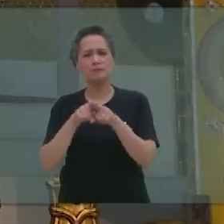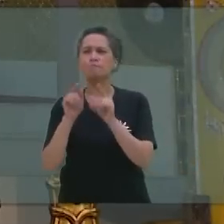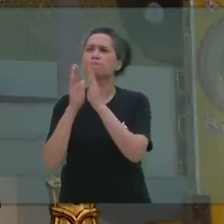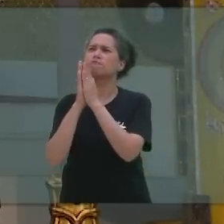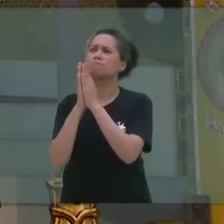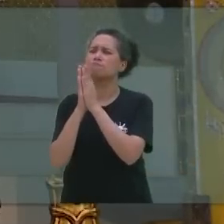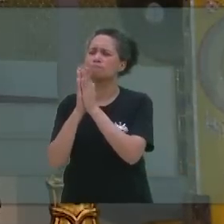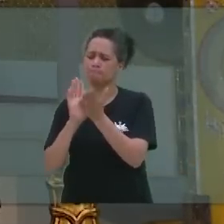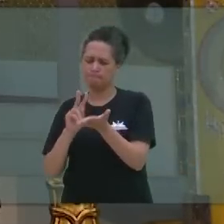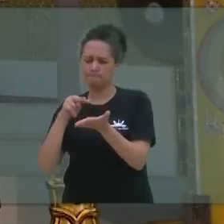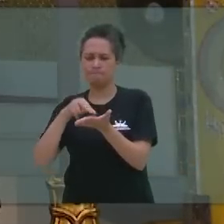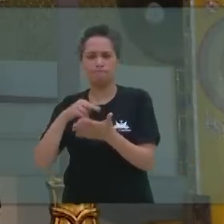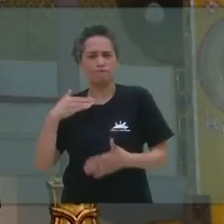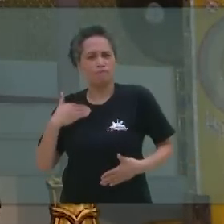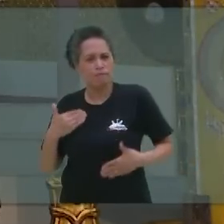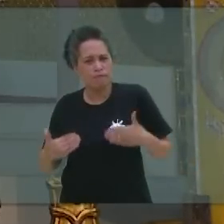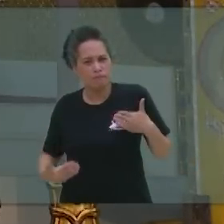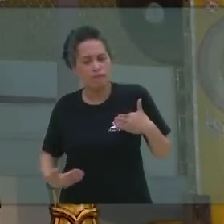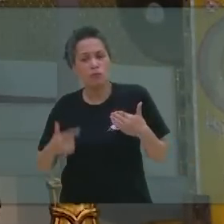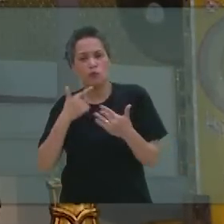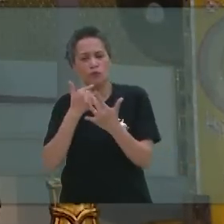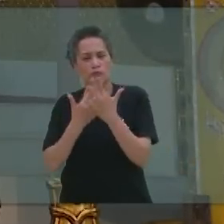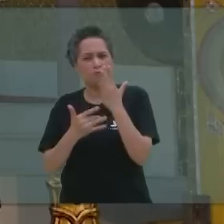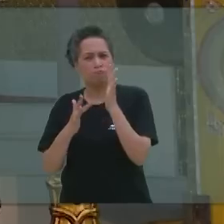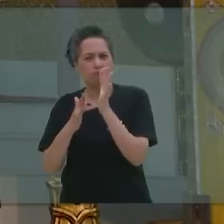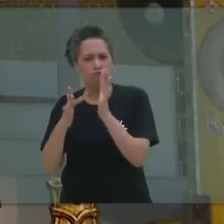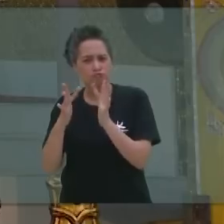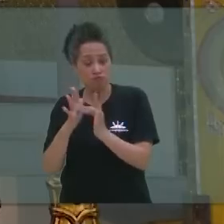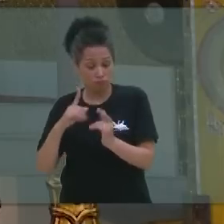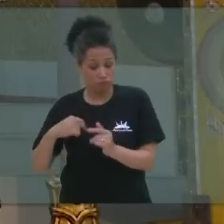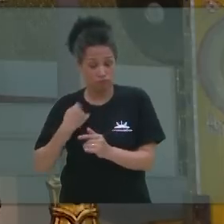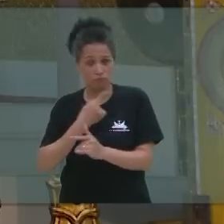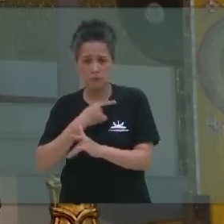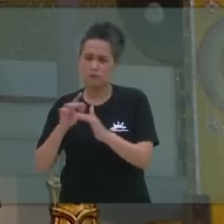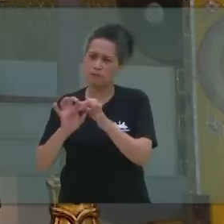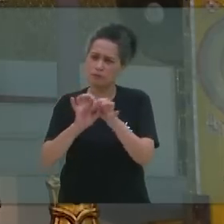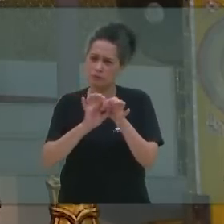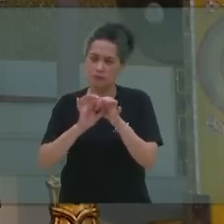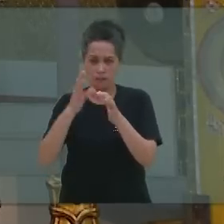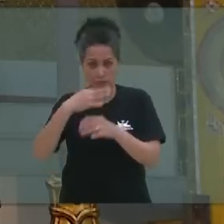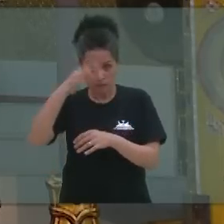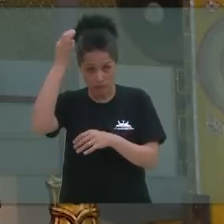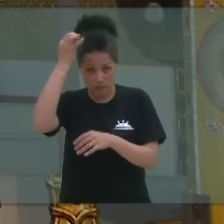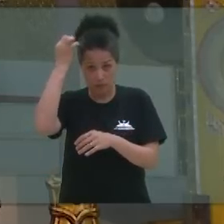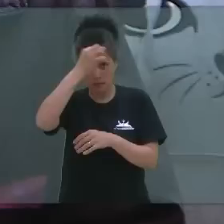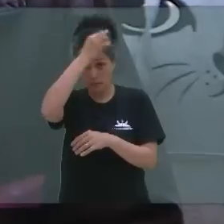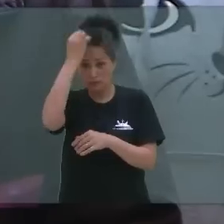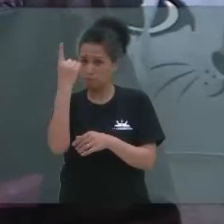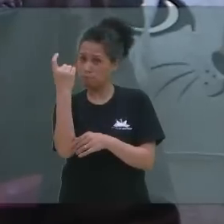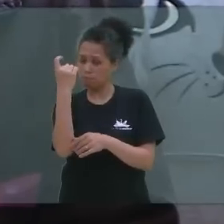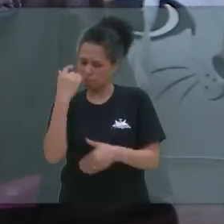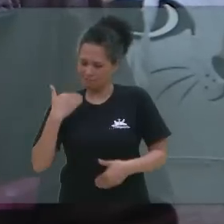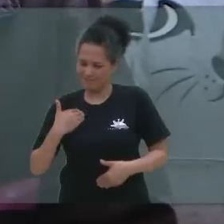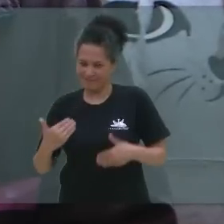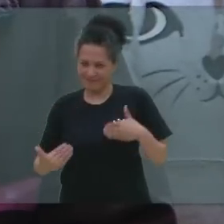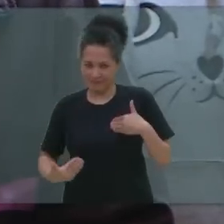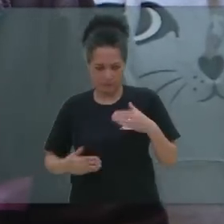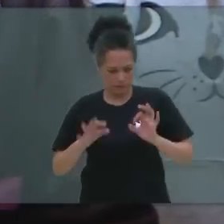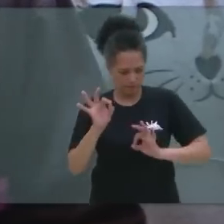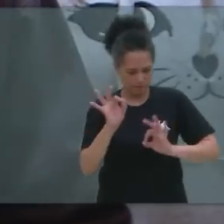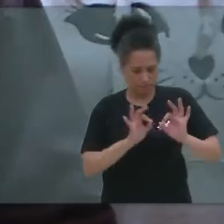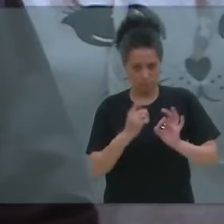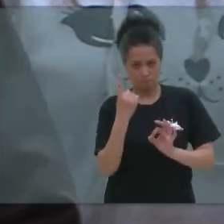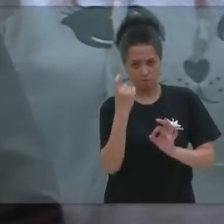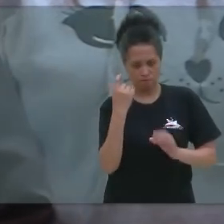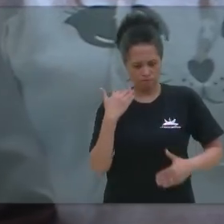que, participando do corpo e o sangue de Cristo, sejamos reunidos pelo Espírito Santo num só corpo. Fazei de nós